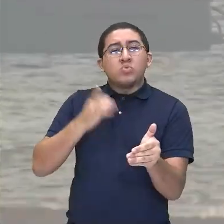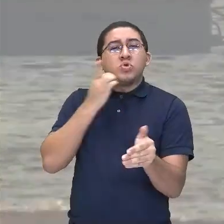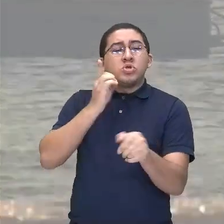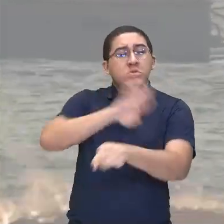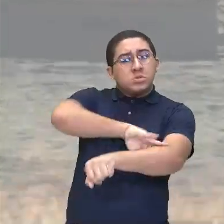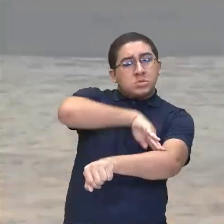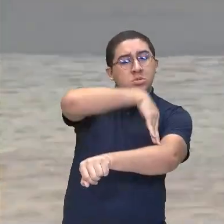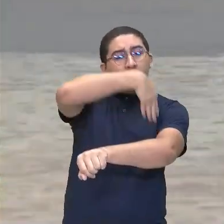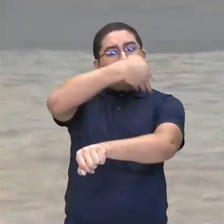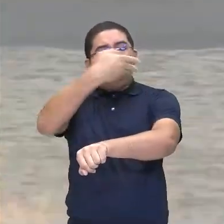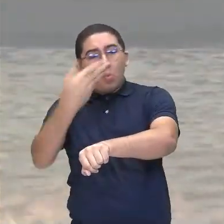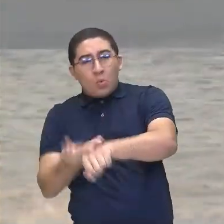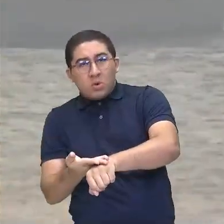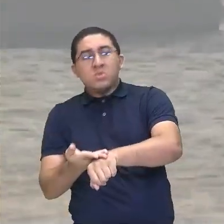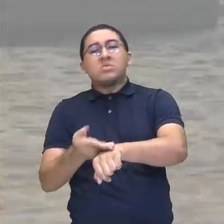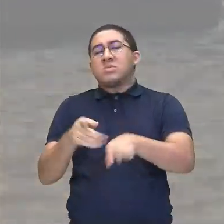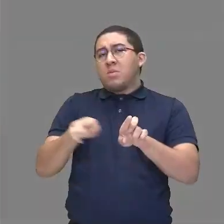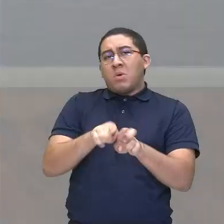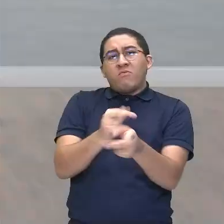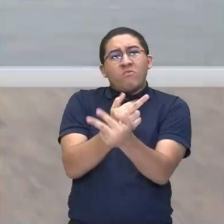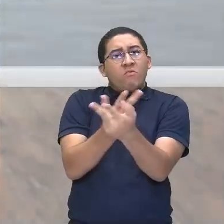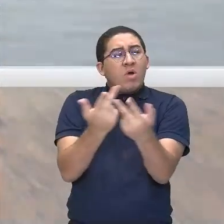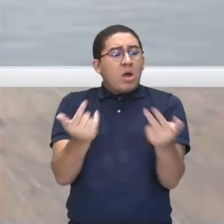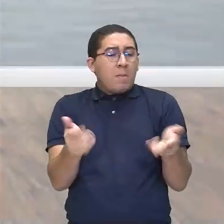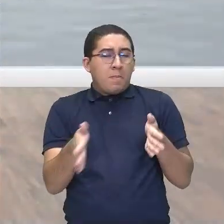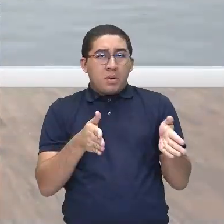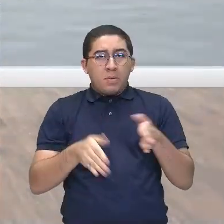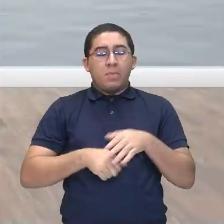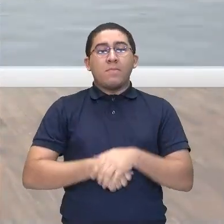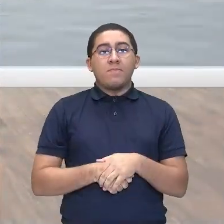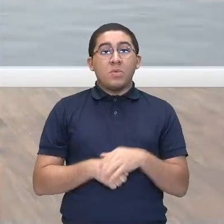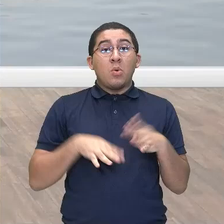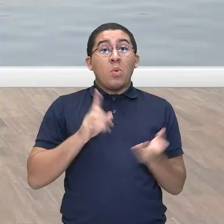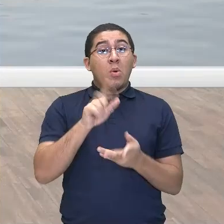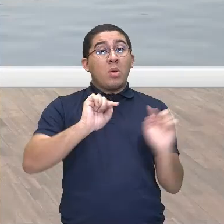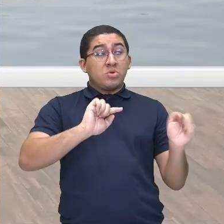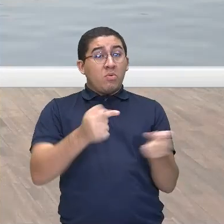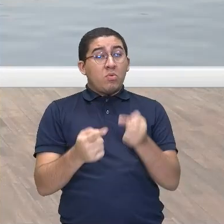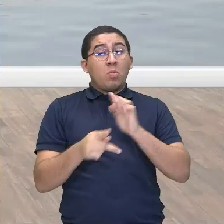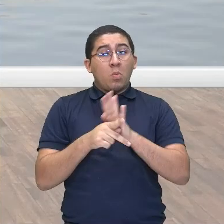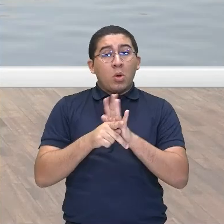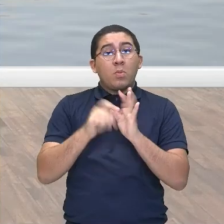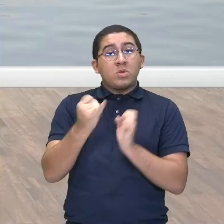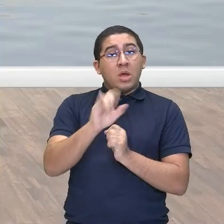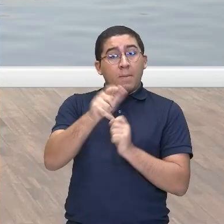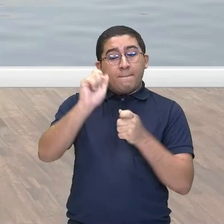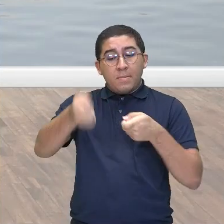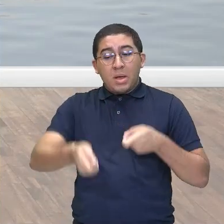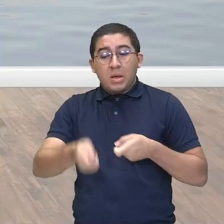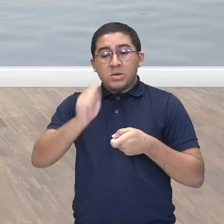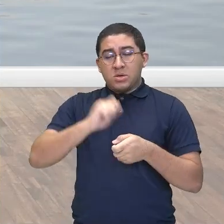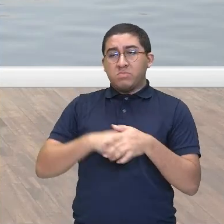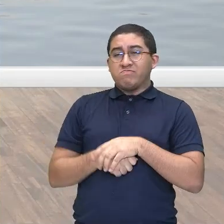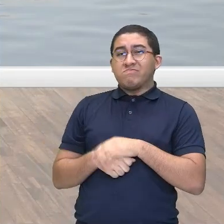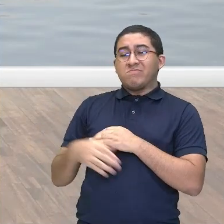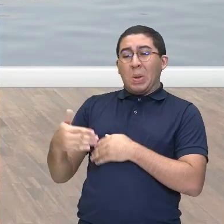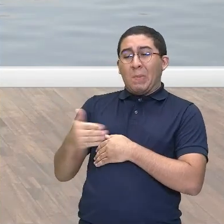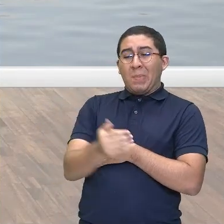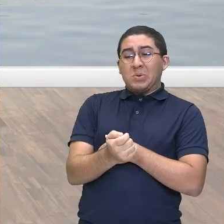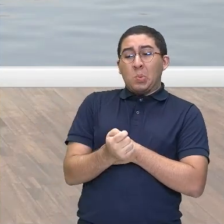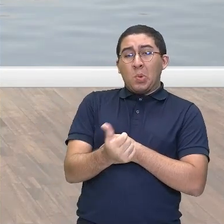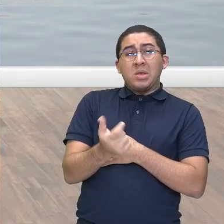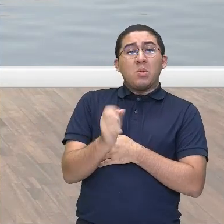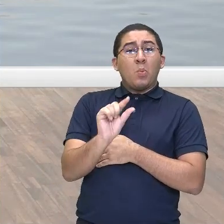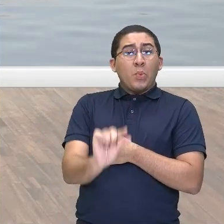às vezes dias no rio. Quais seriam os seus desafios enquanto pescador? Menos peixe por causa